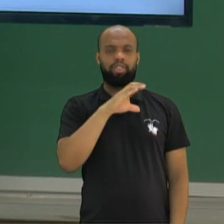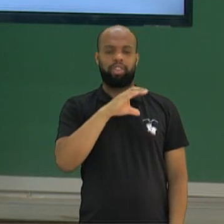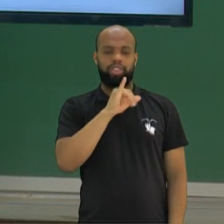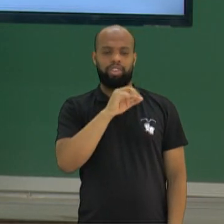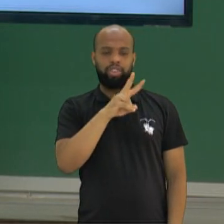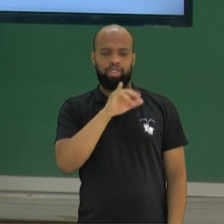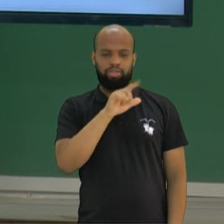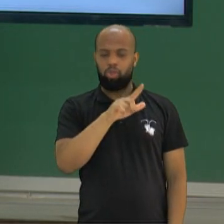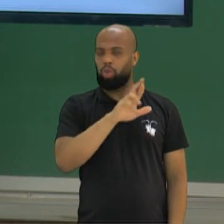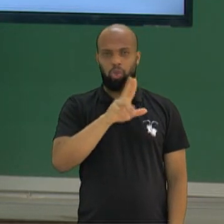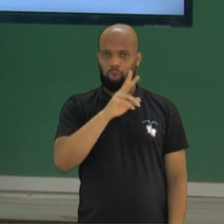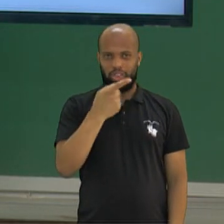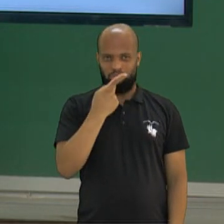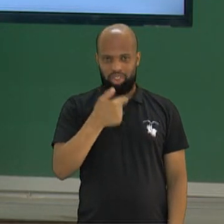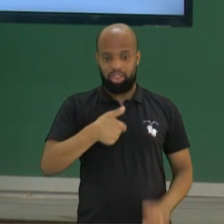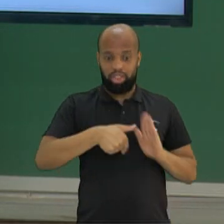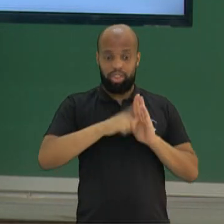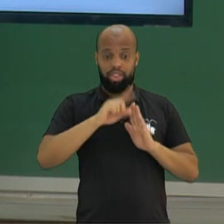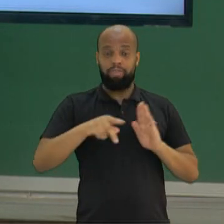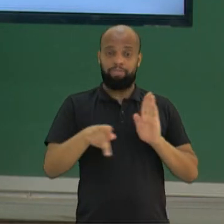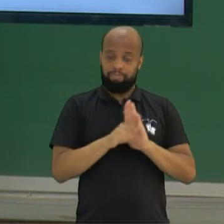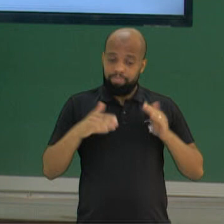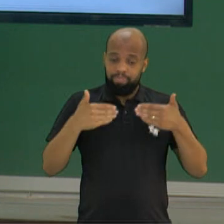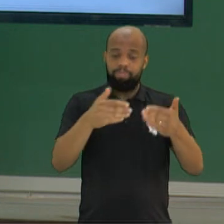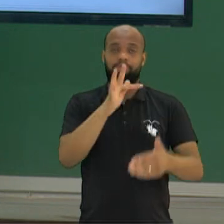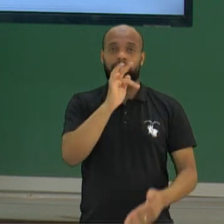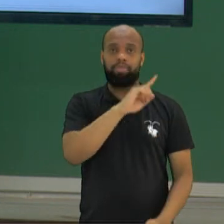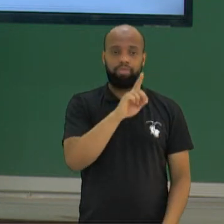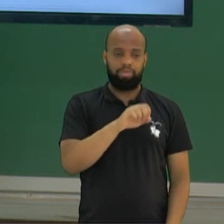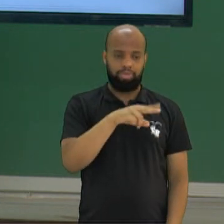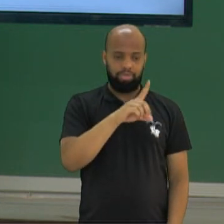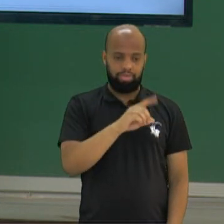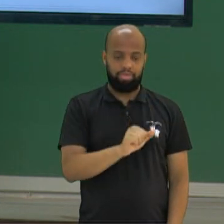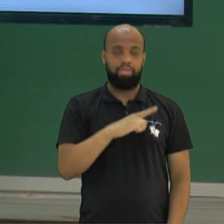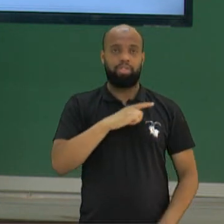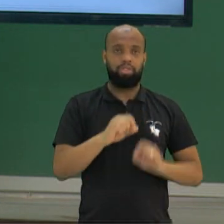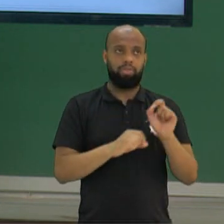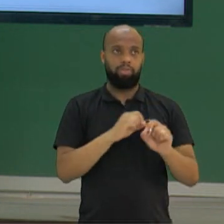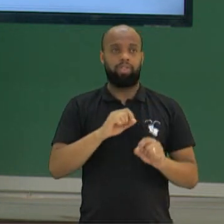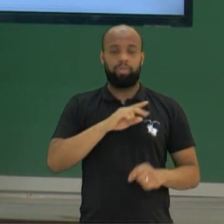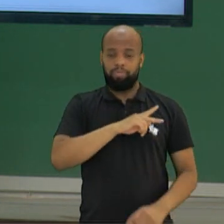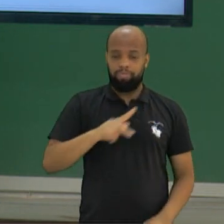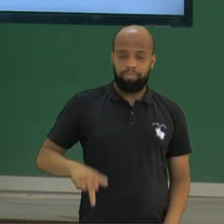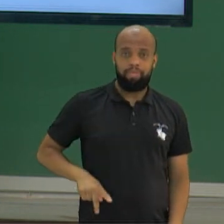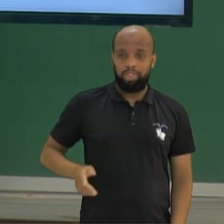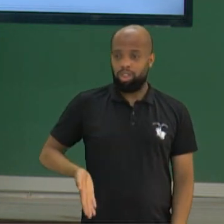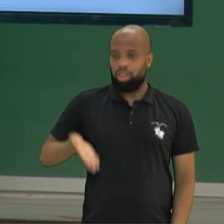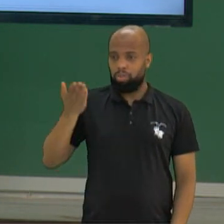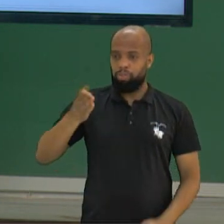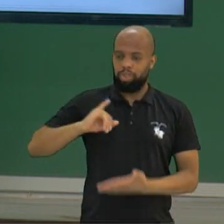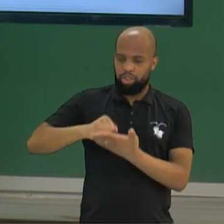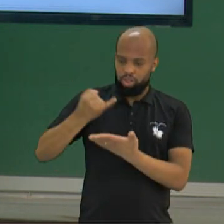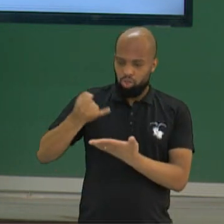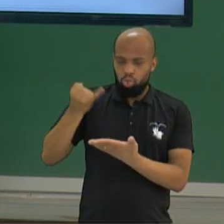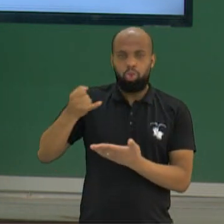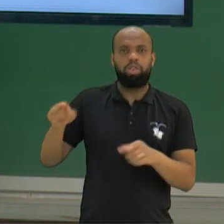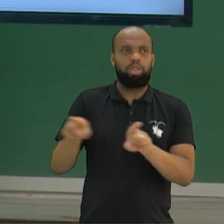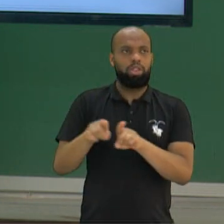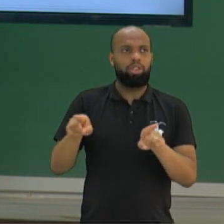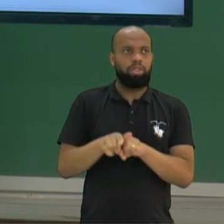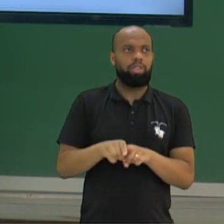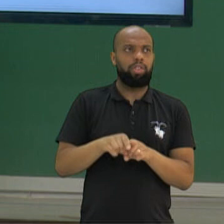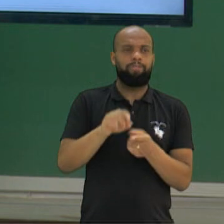vocês, né? Para manter a inflação sob controle, o presidente aumenta a taxa de juros para evitar o consumo, para evitar a tomada